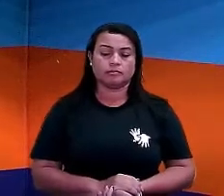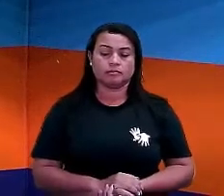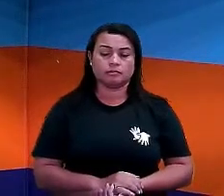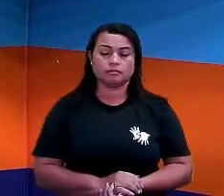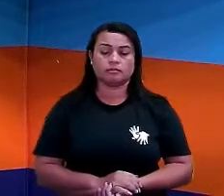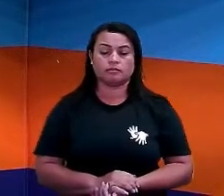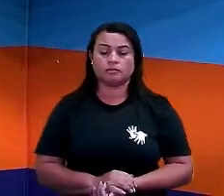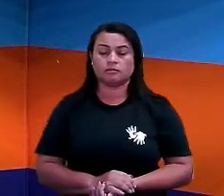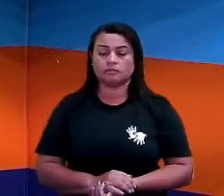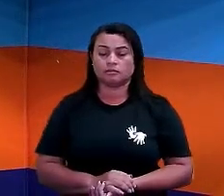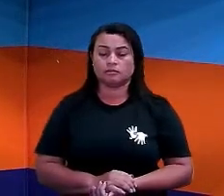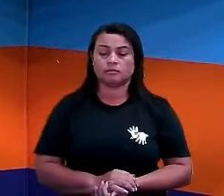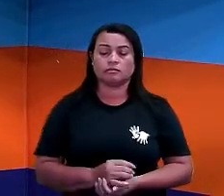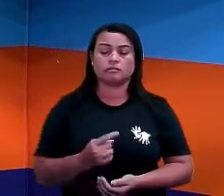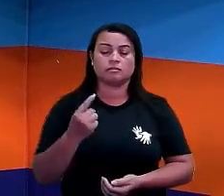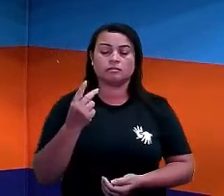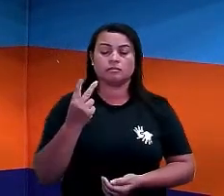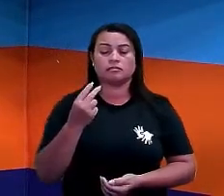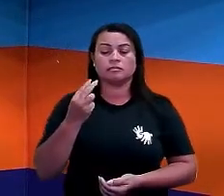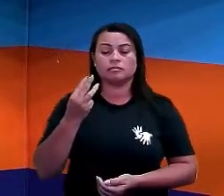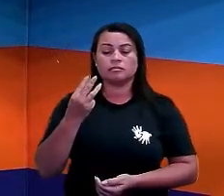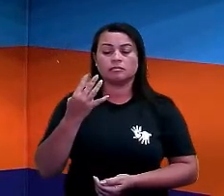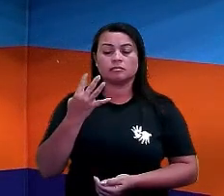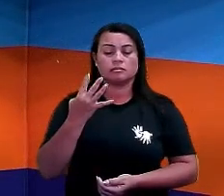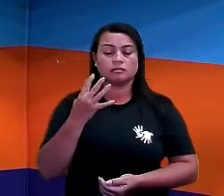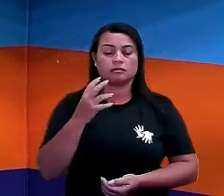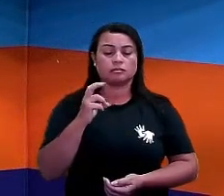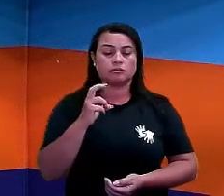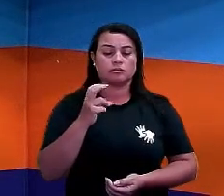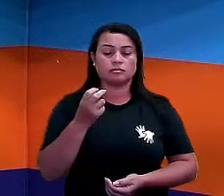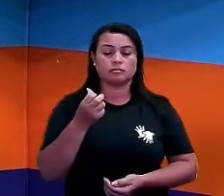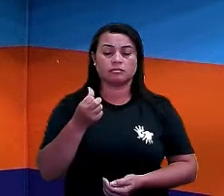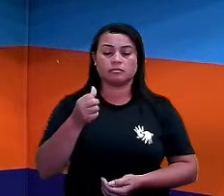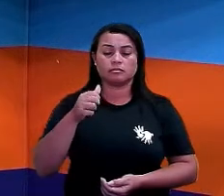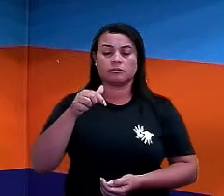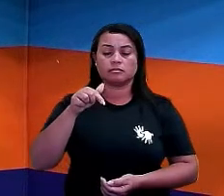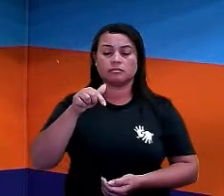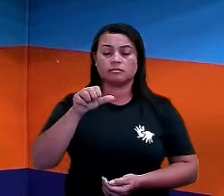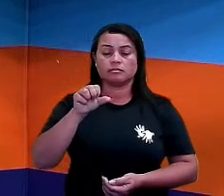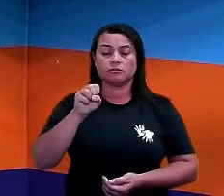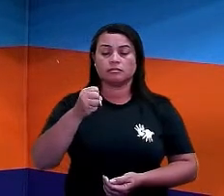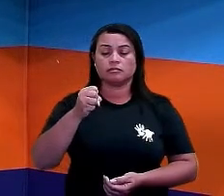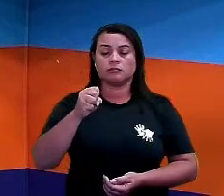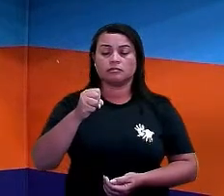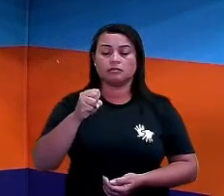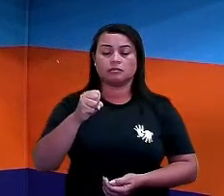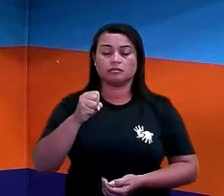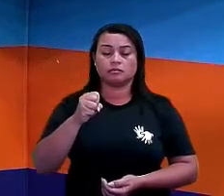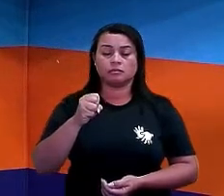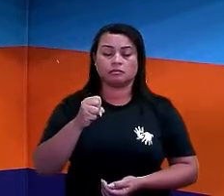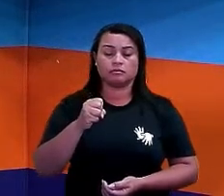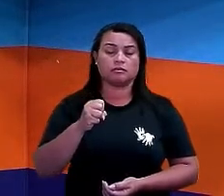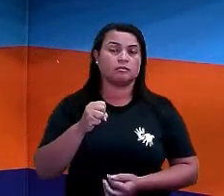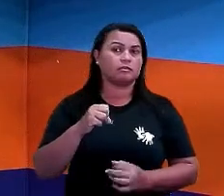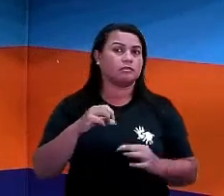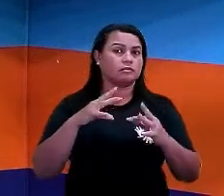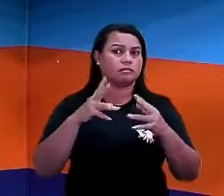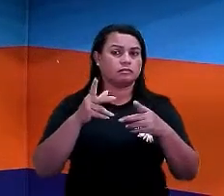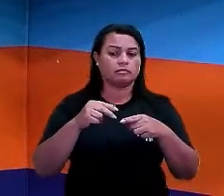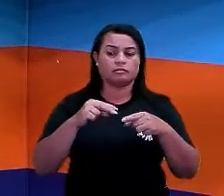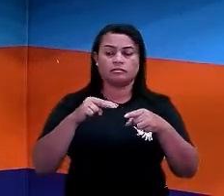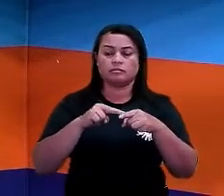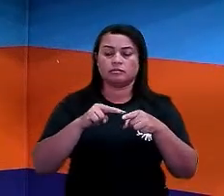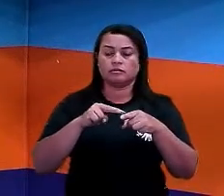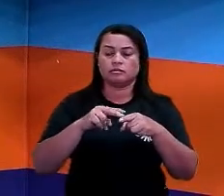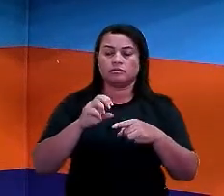e cortei, né? 1, 2, 3, 4, 5, 6, 7, 8. Então, a pizza está dividida